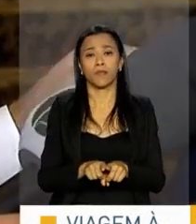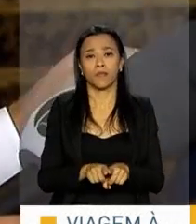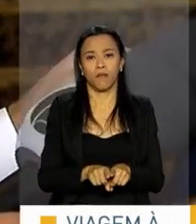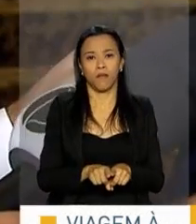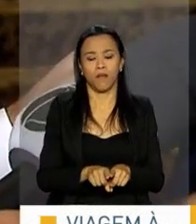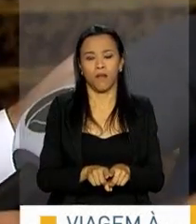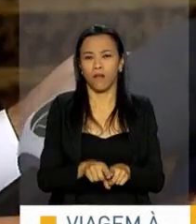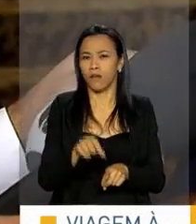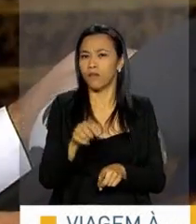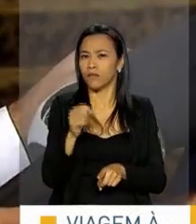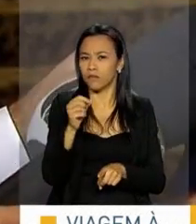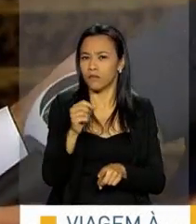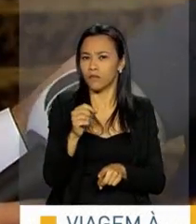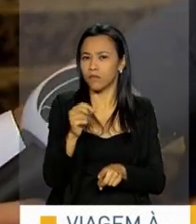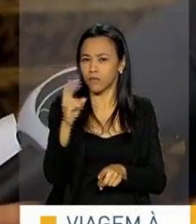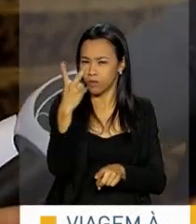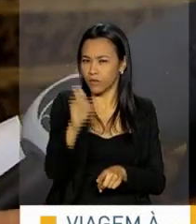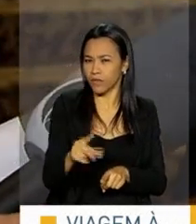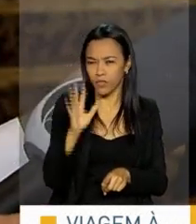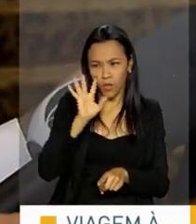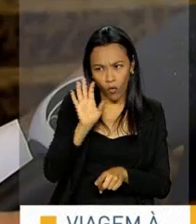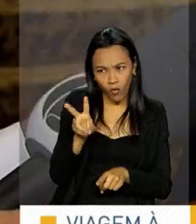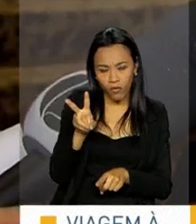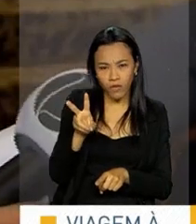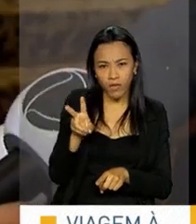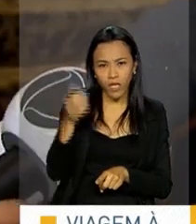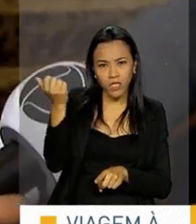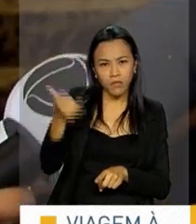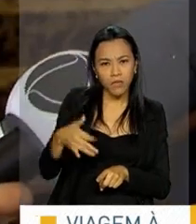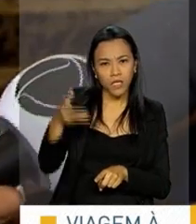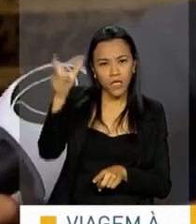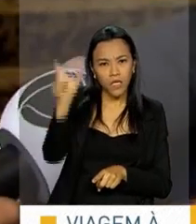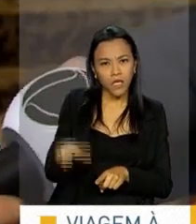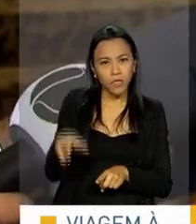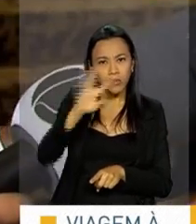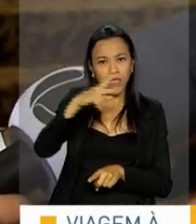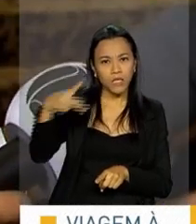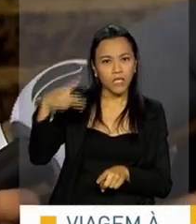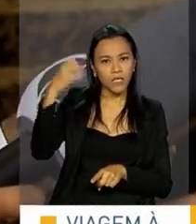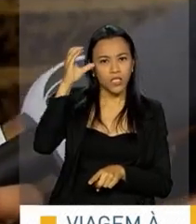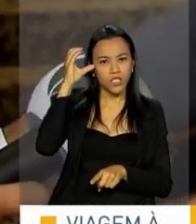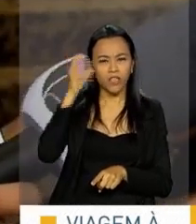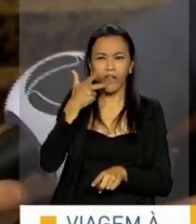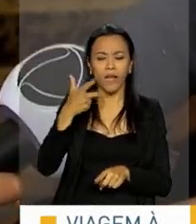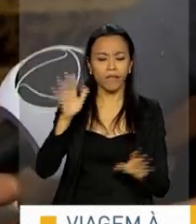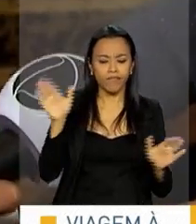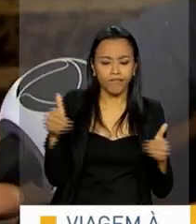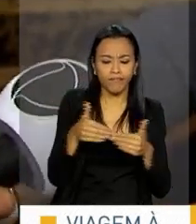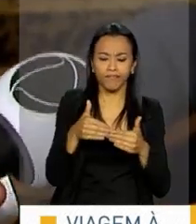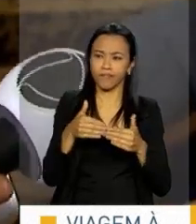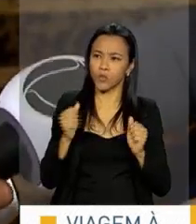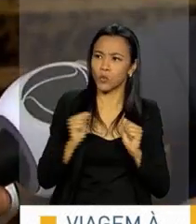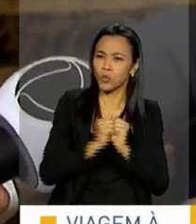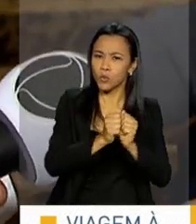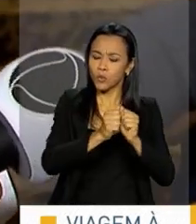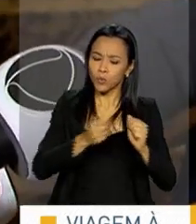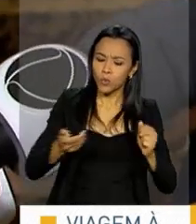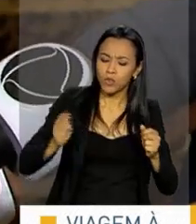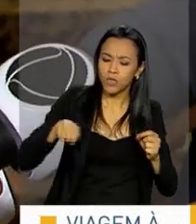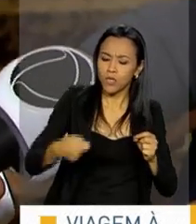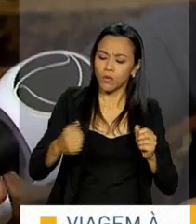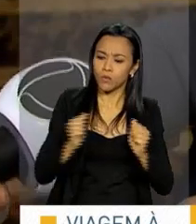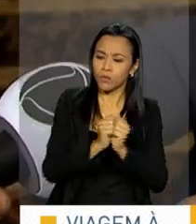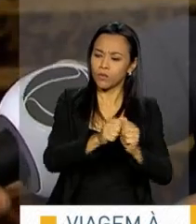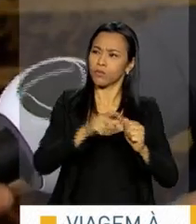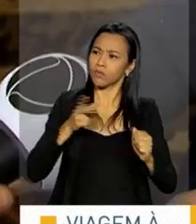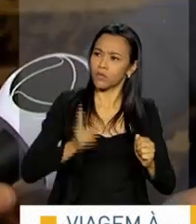nas duas vezes que eu ouvi o presidente Xi Jinping falar, ele fala muito em integração, ele fala muito em estarmos todos juntos, ele fala muito